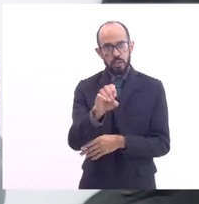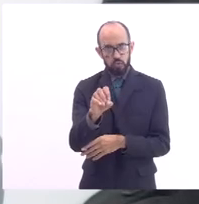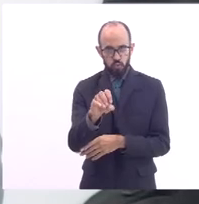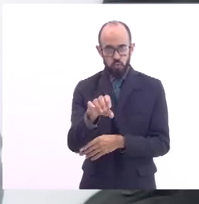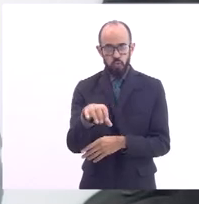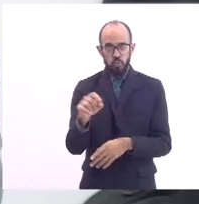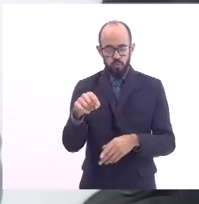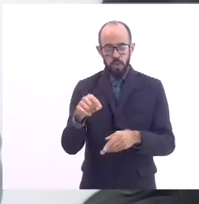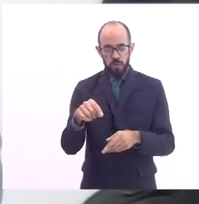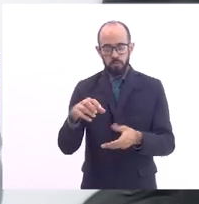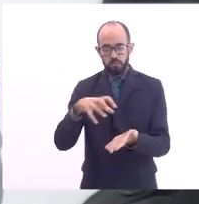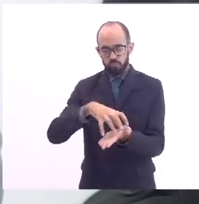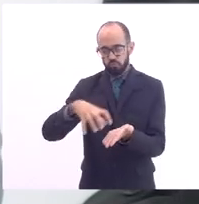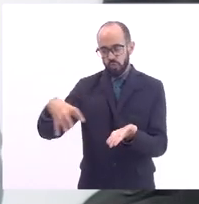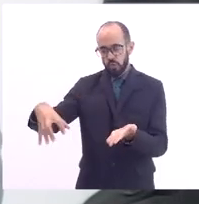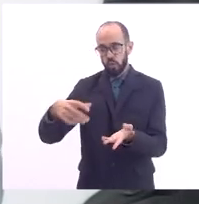Noroeste.